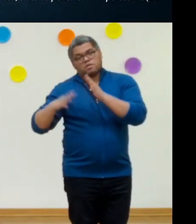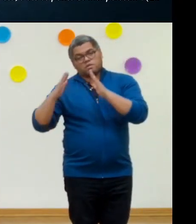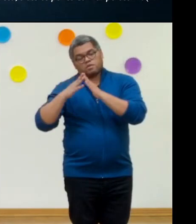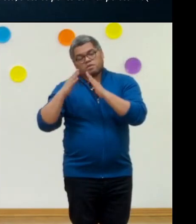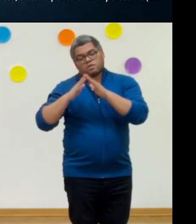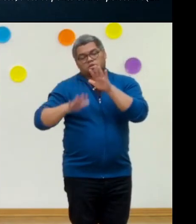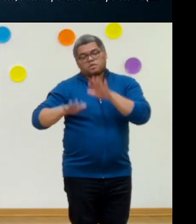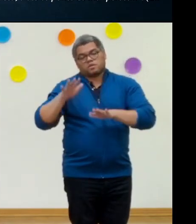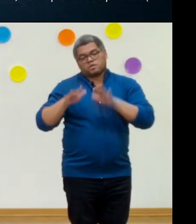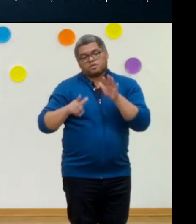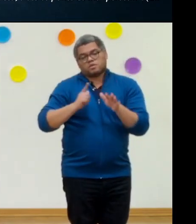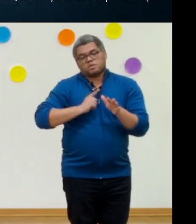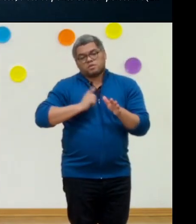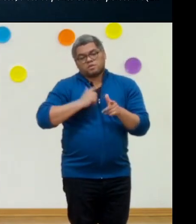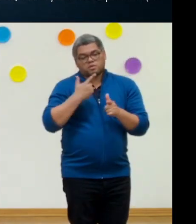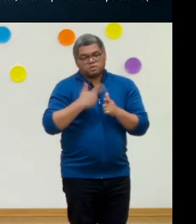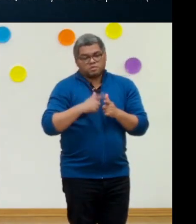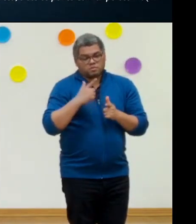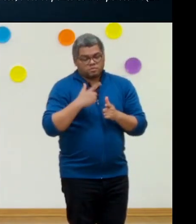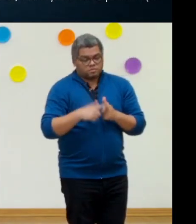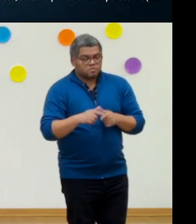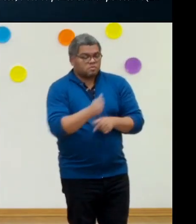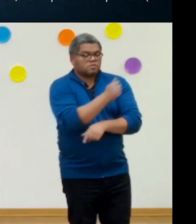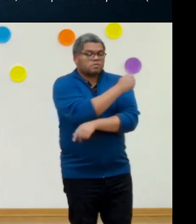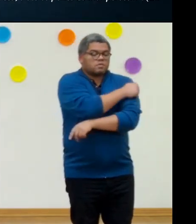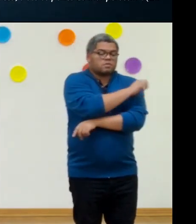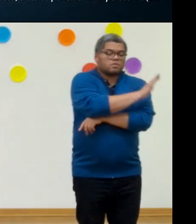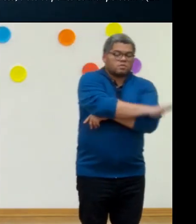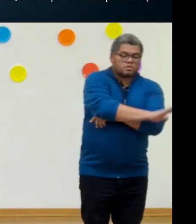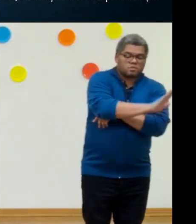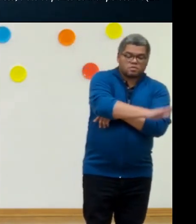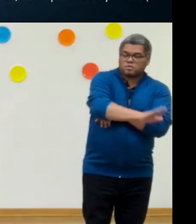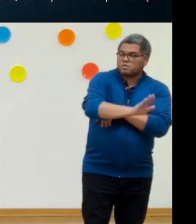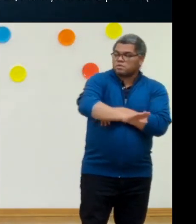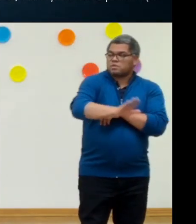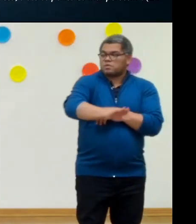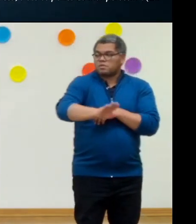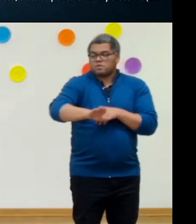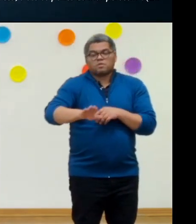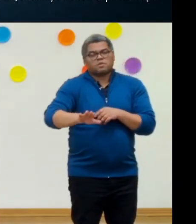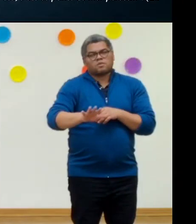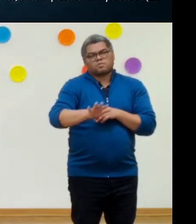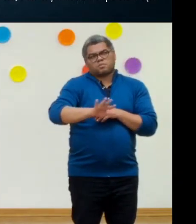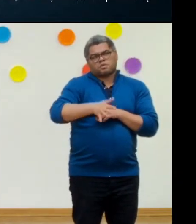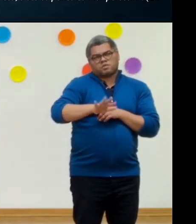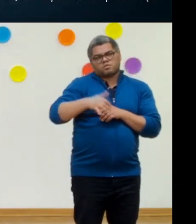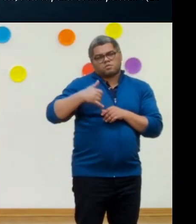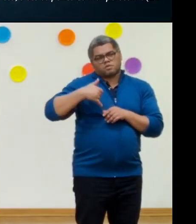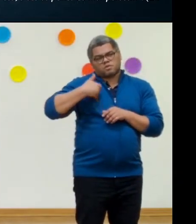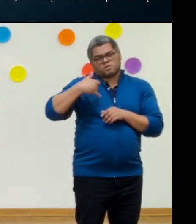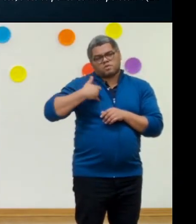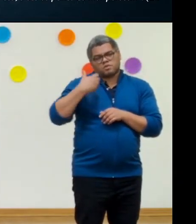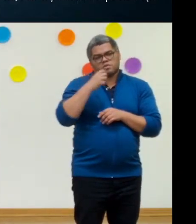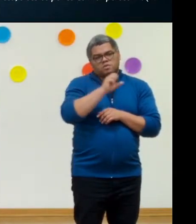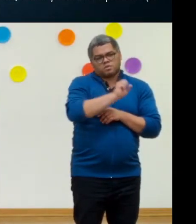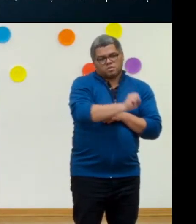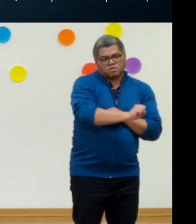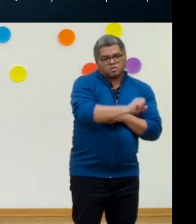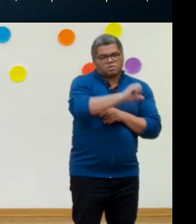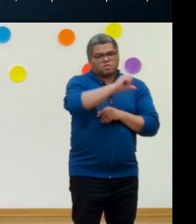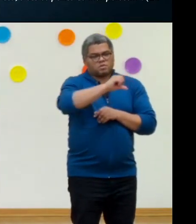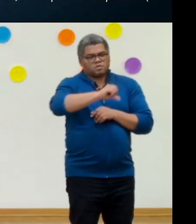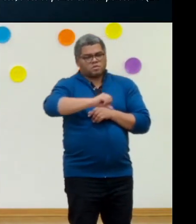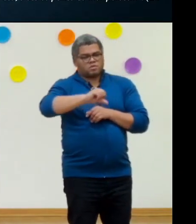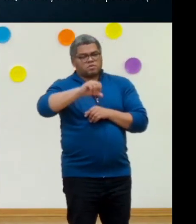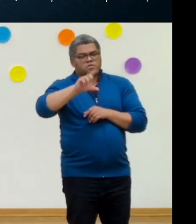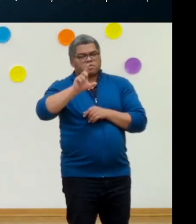questão. O aluno tal, fulano, Fundamental 1, 8, 9, 10 anos, está passando em